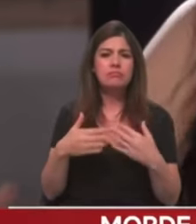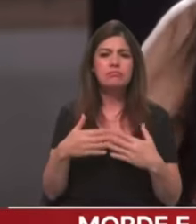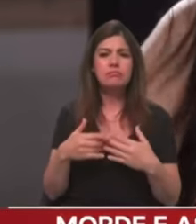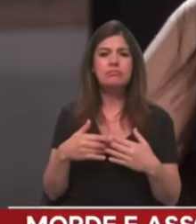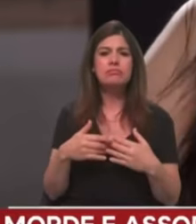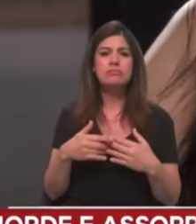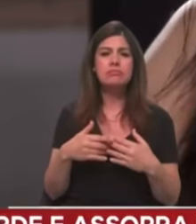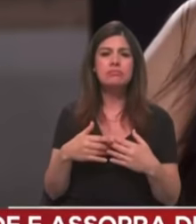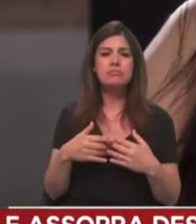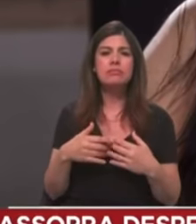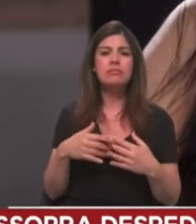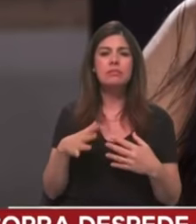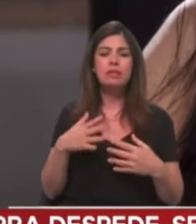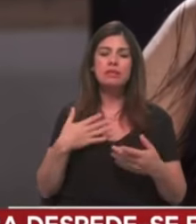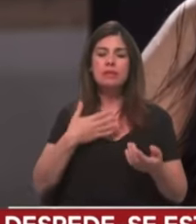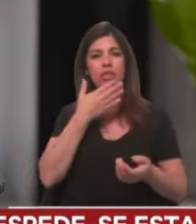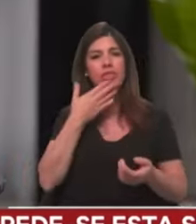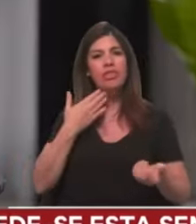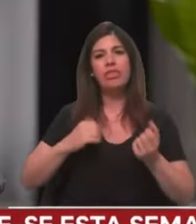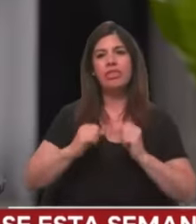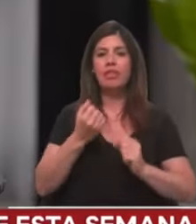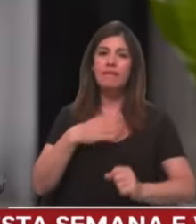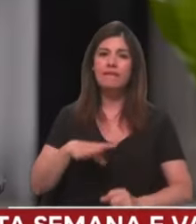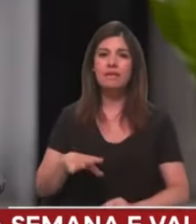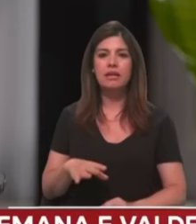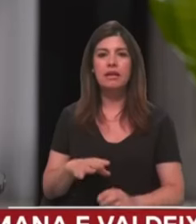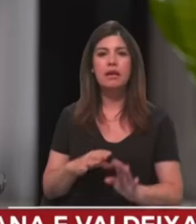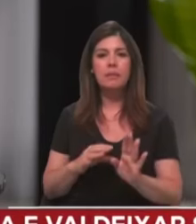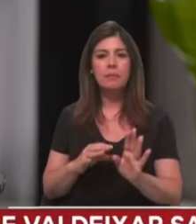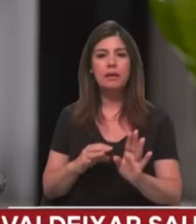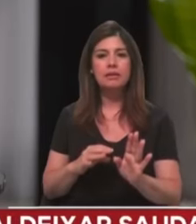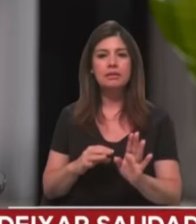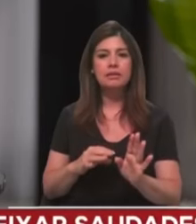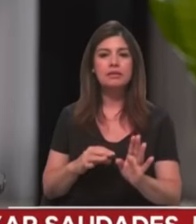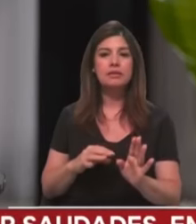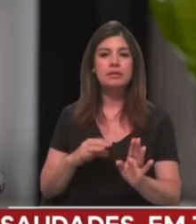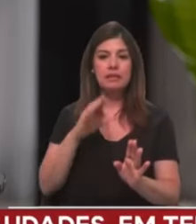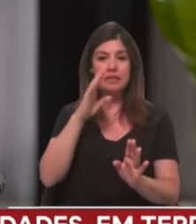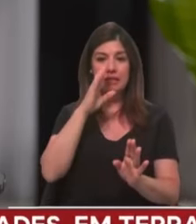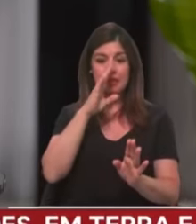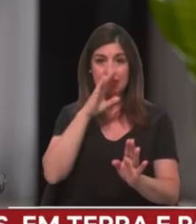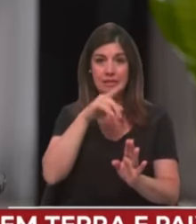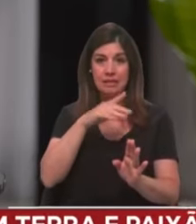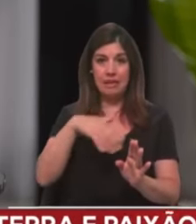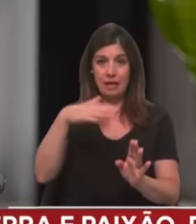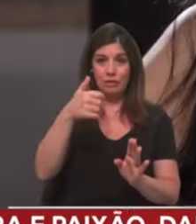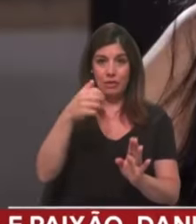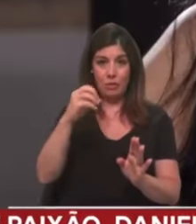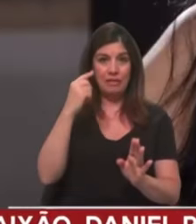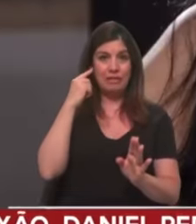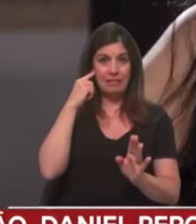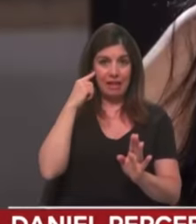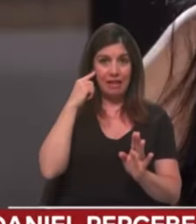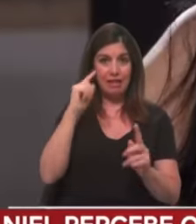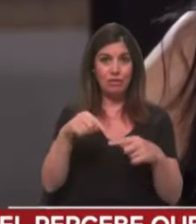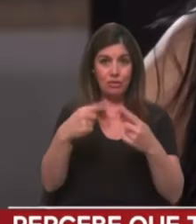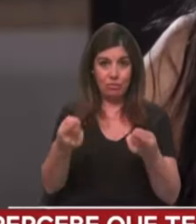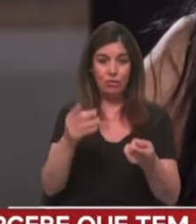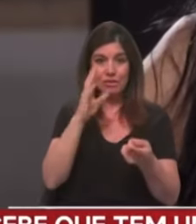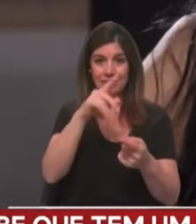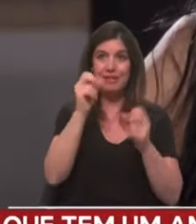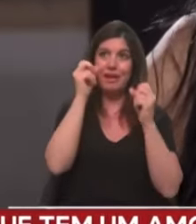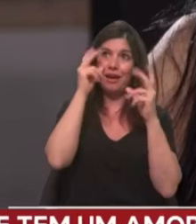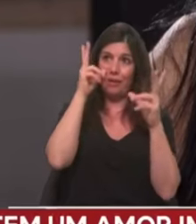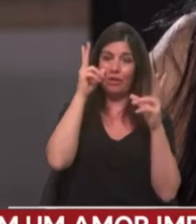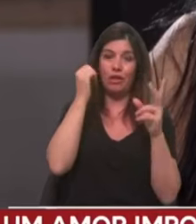que eu sou muito ativa, não é? Mas a partir dos 50, amor, se acordares e não sentires uma dor, vai ao médico, amor. É? É. Então assim fico